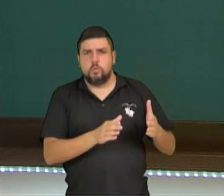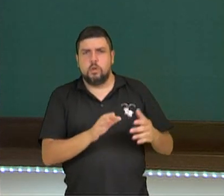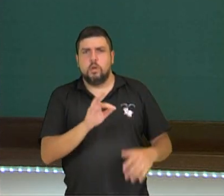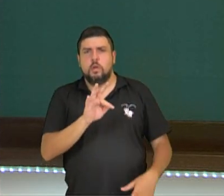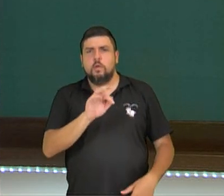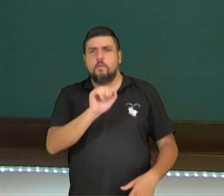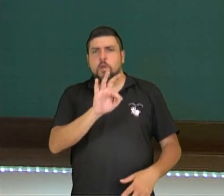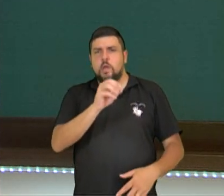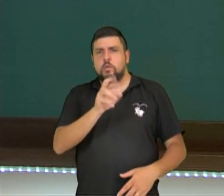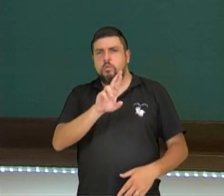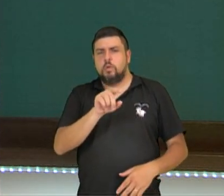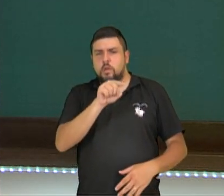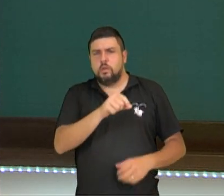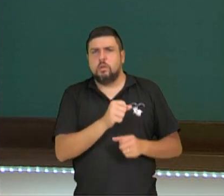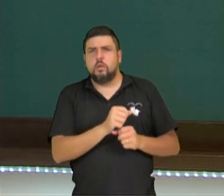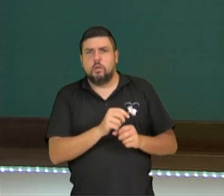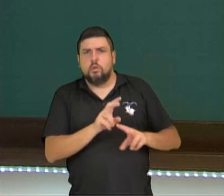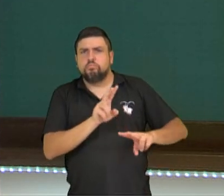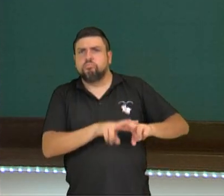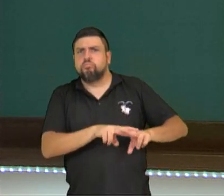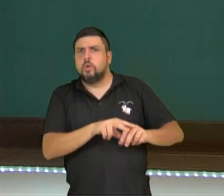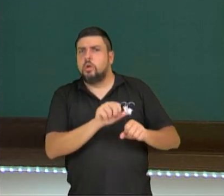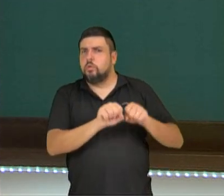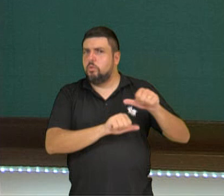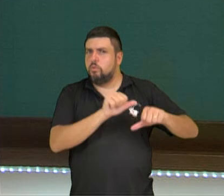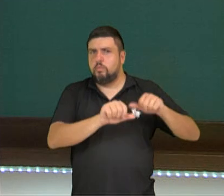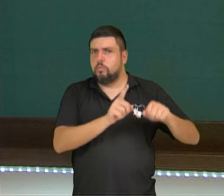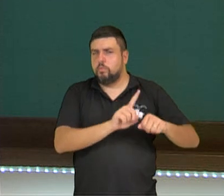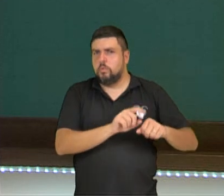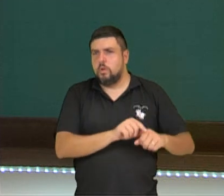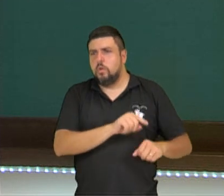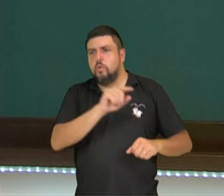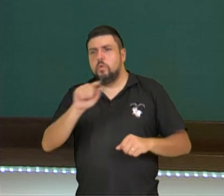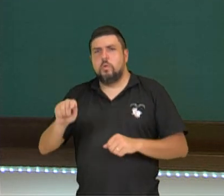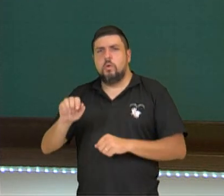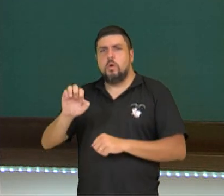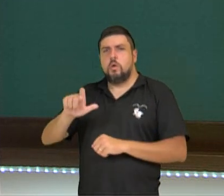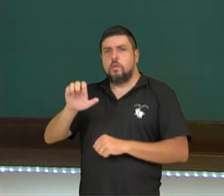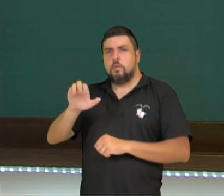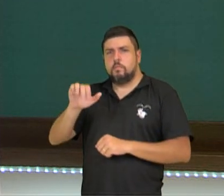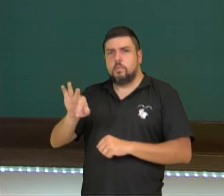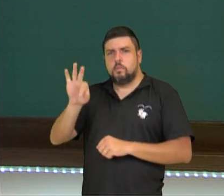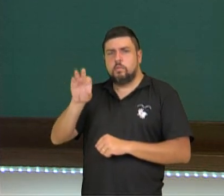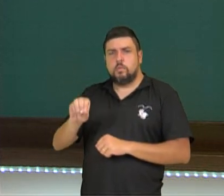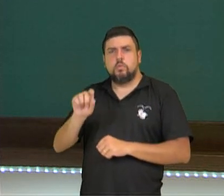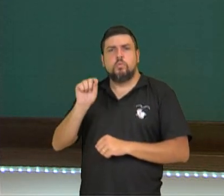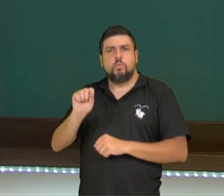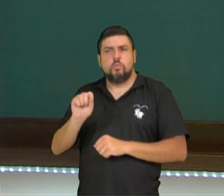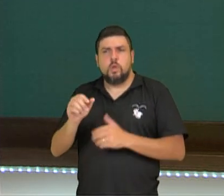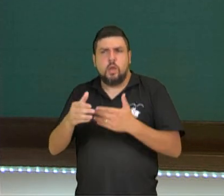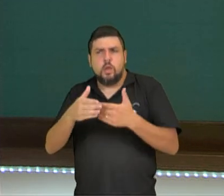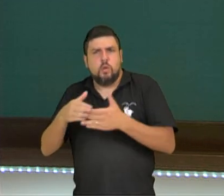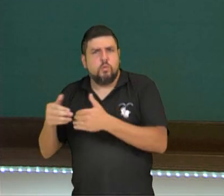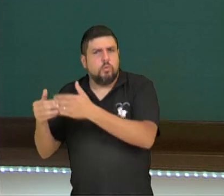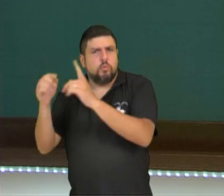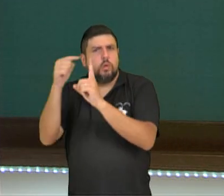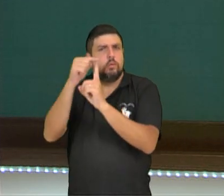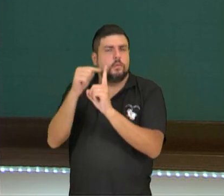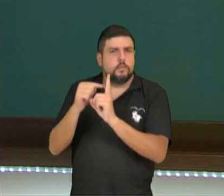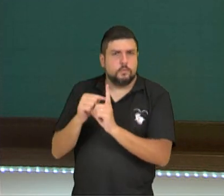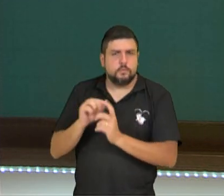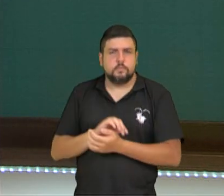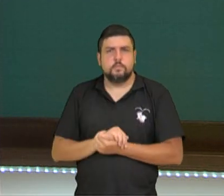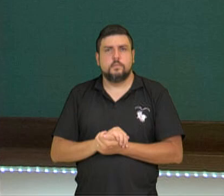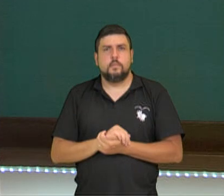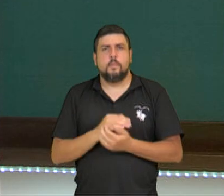são estáticos, que não mudam, e os elementos do clima, que fazem parte de qualquer tipo climático, né? Então, a